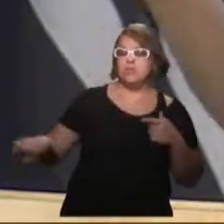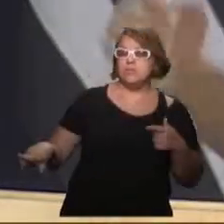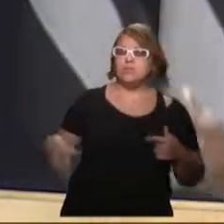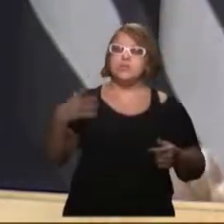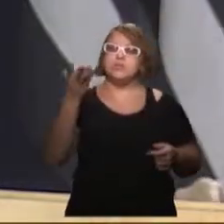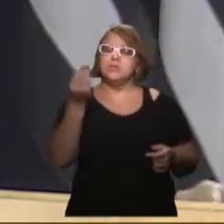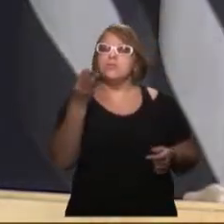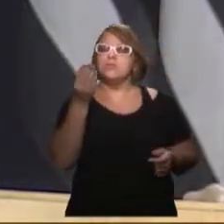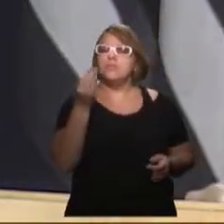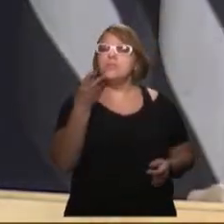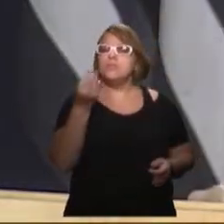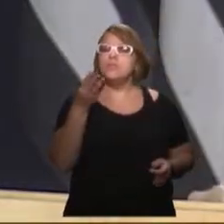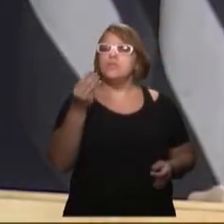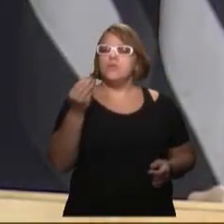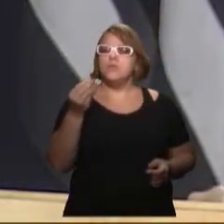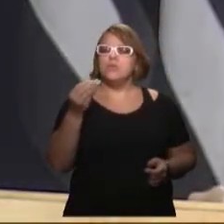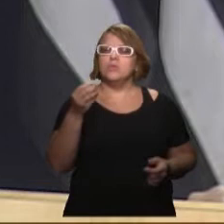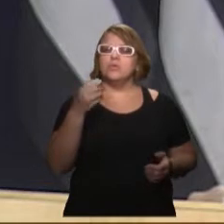aleatoriamente,